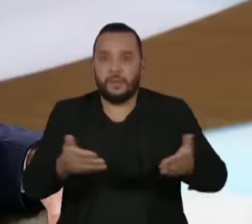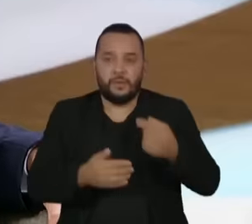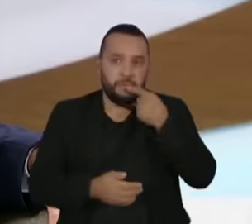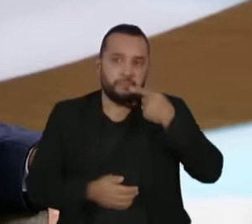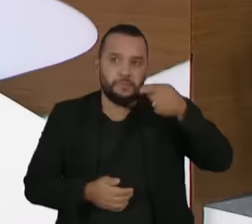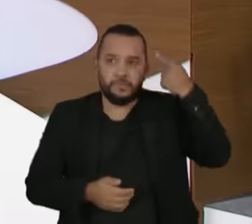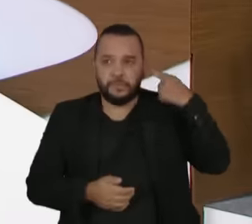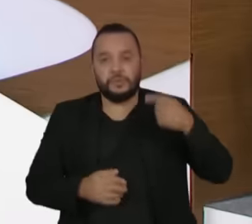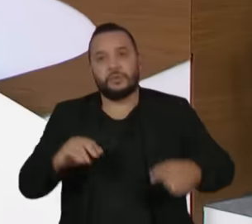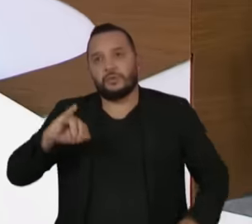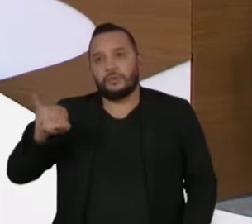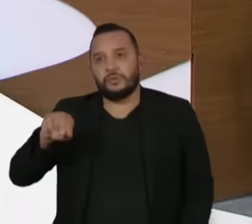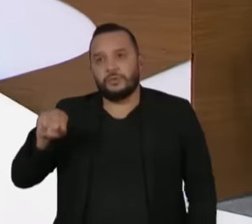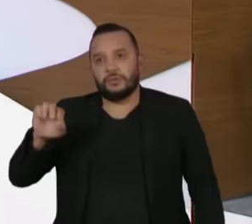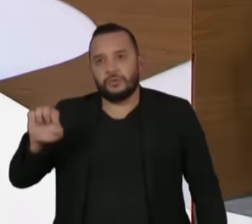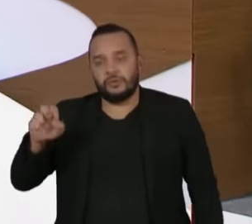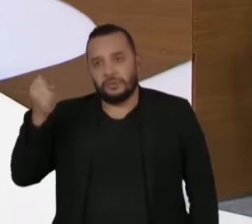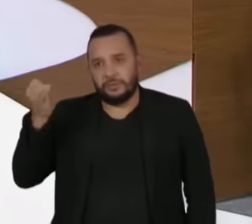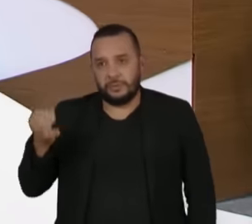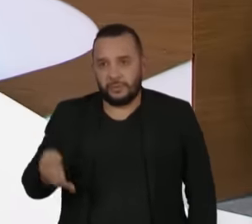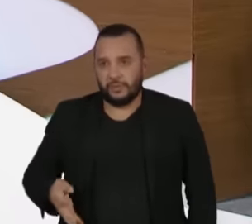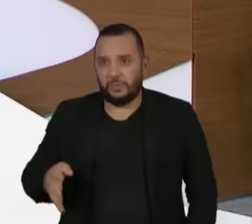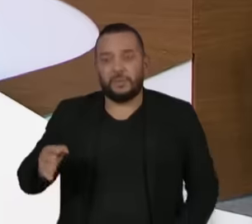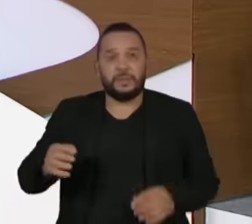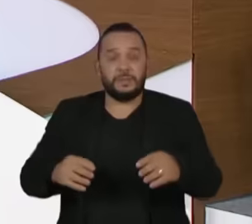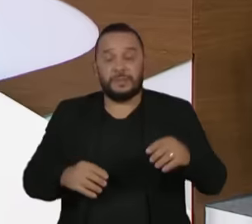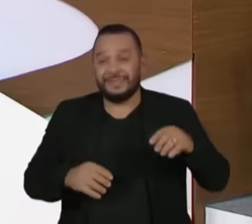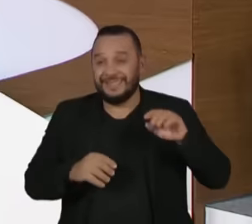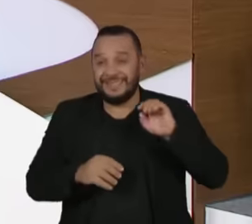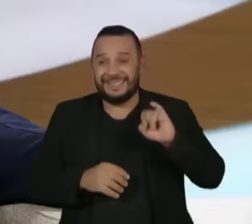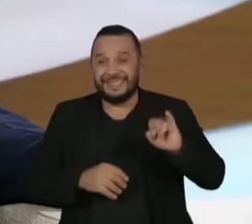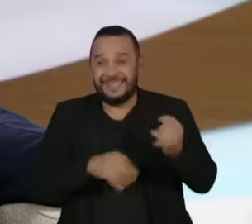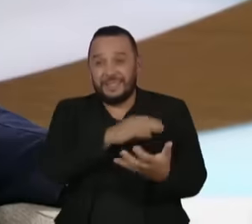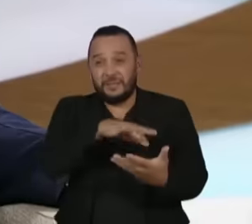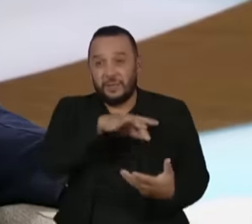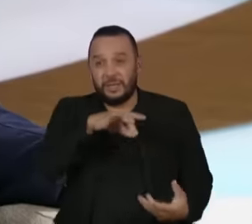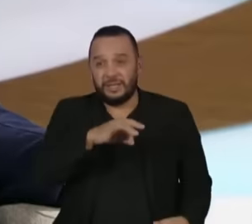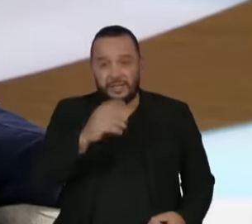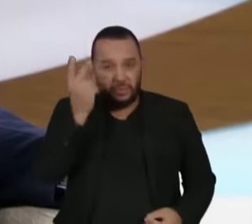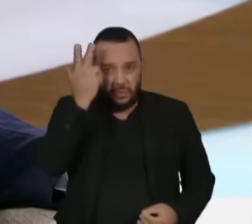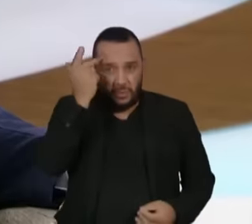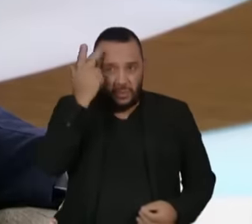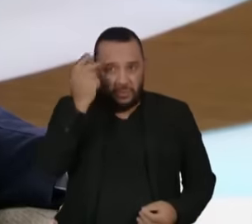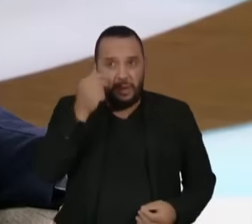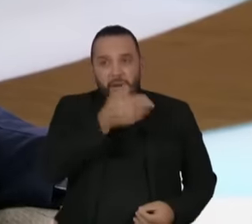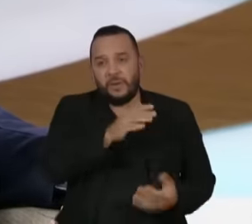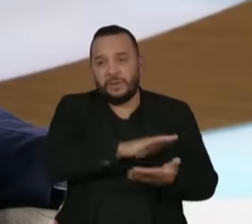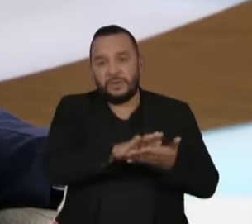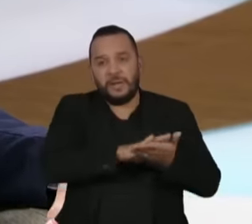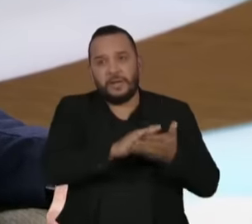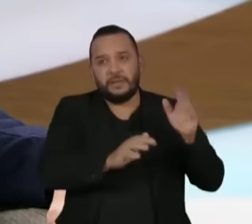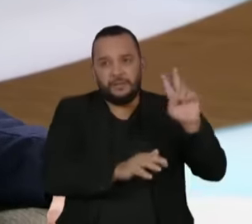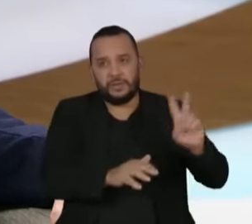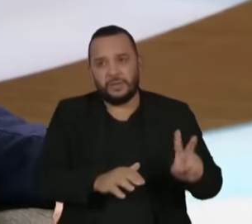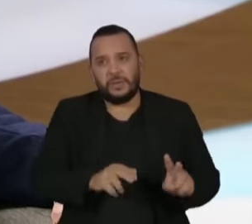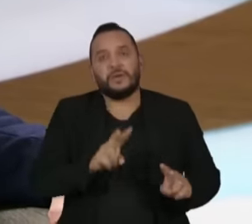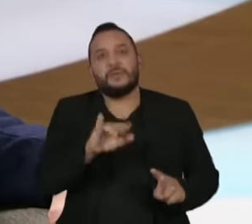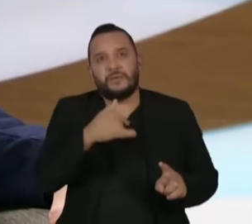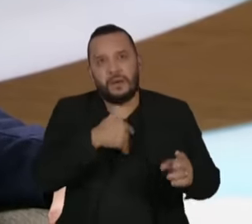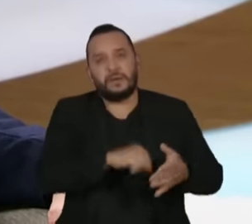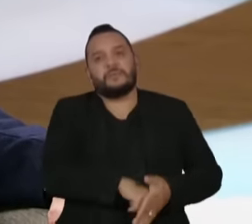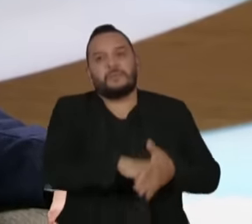o próprio Biden já disse, olha, se a democracia não for normalizada aí na Venezuela, nós vamos voltar com as sanções a empresas